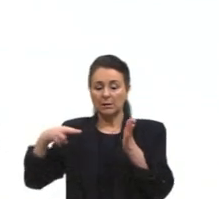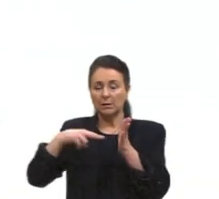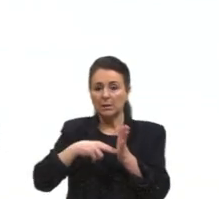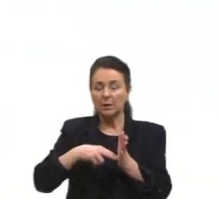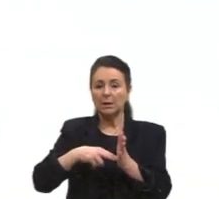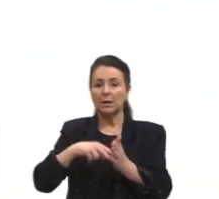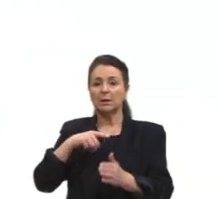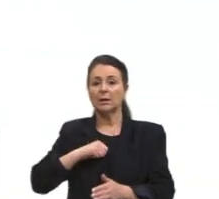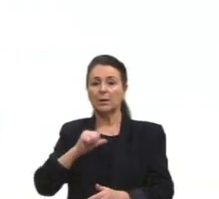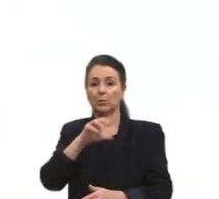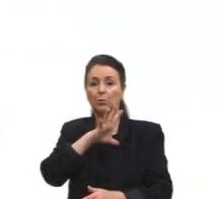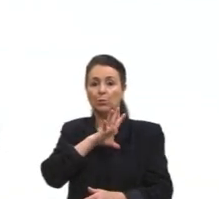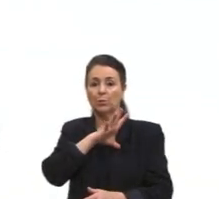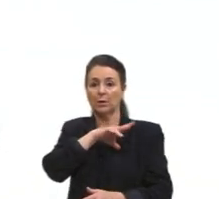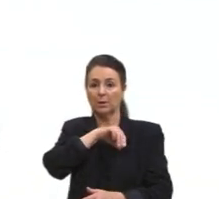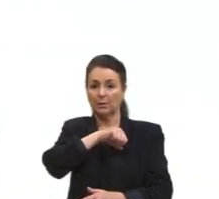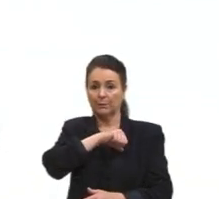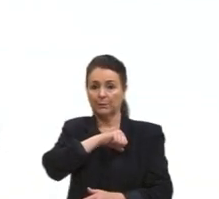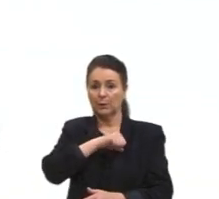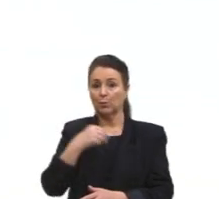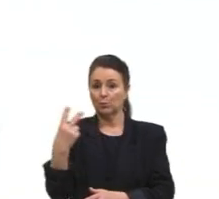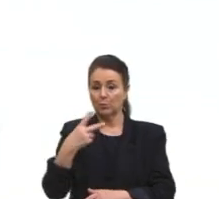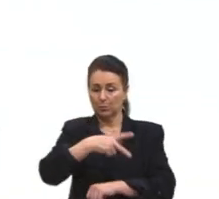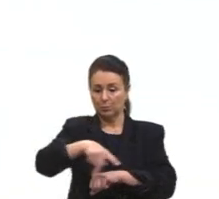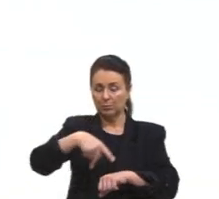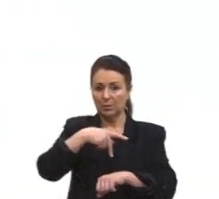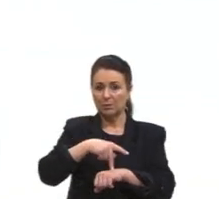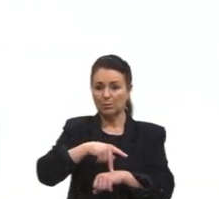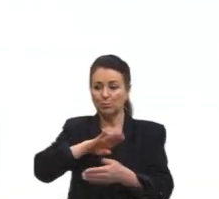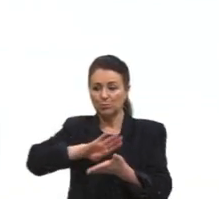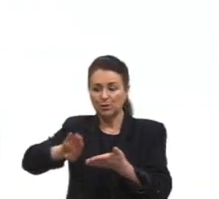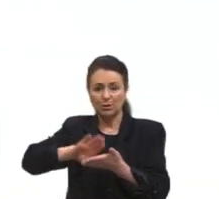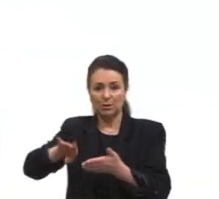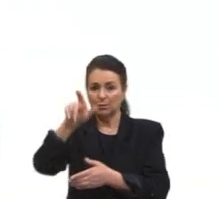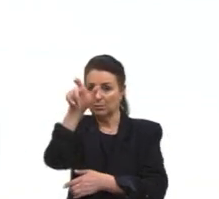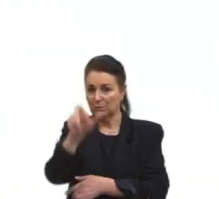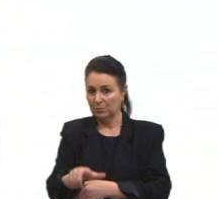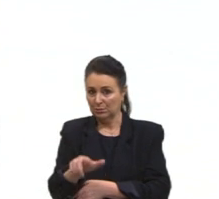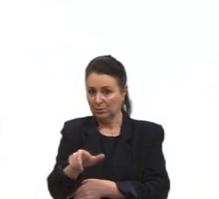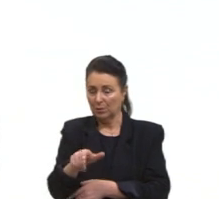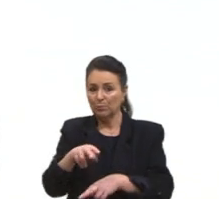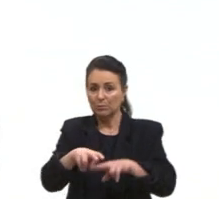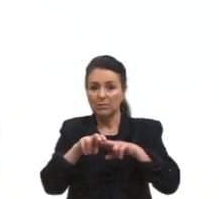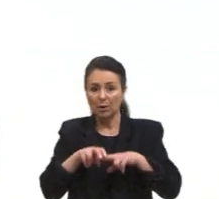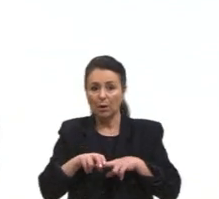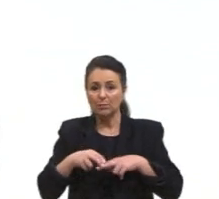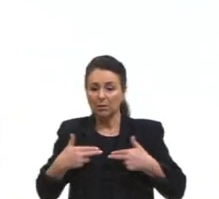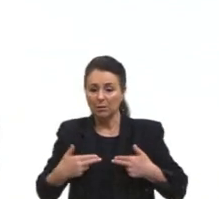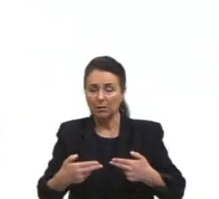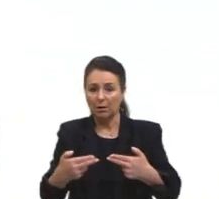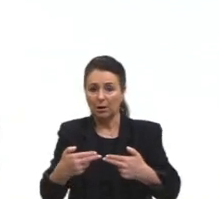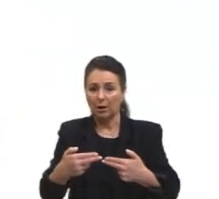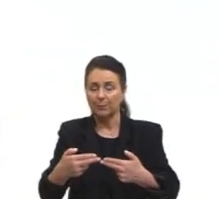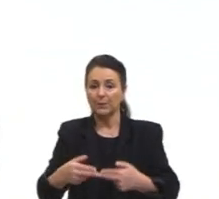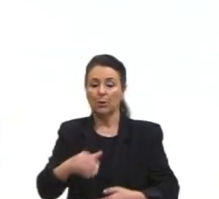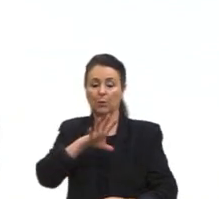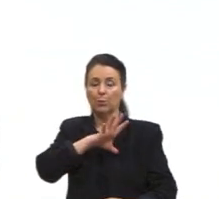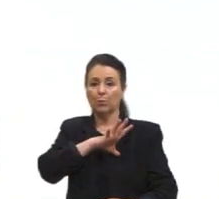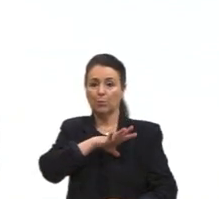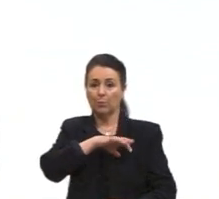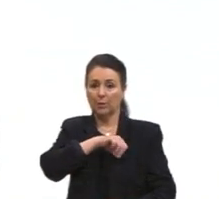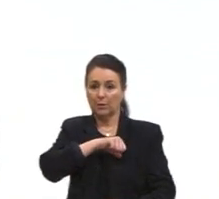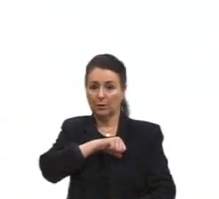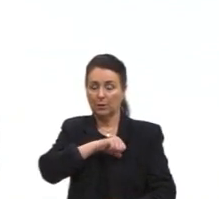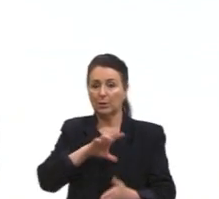como locais aí que estão expulsando as pessoas né Por causa das suas guerras né o Iraque depois da